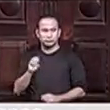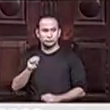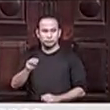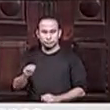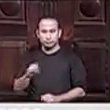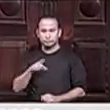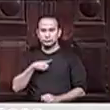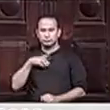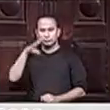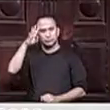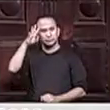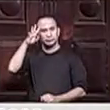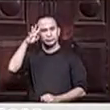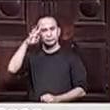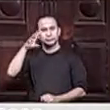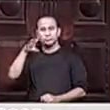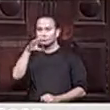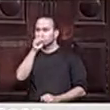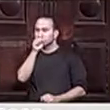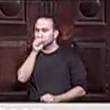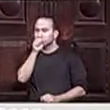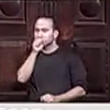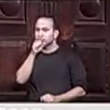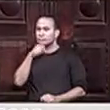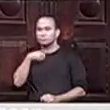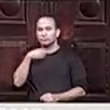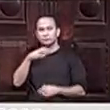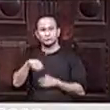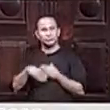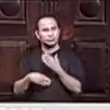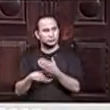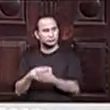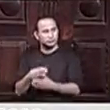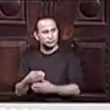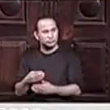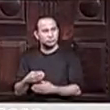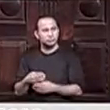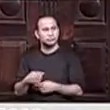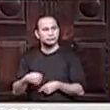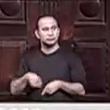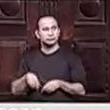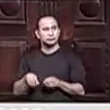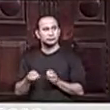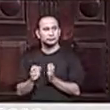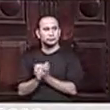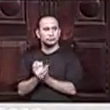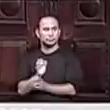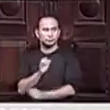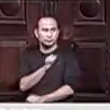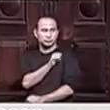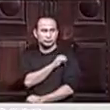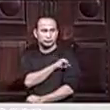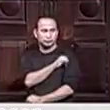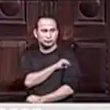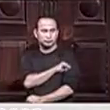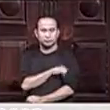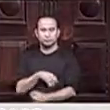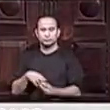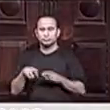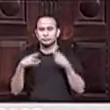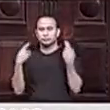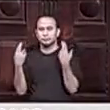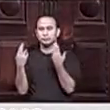numa quarta-feira e no sábado subsequente, a executiva estadual do partido no Rio de Janeiro se reuniu